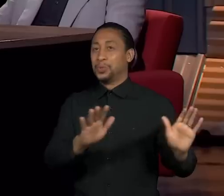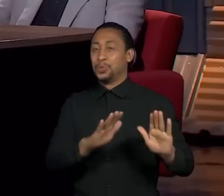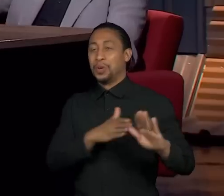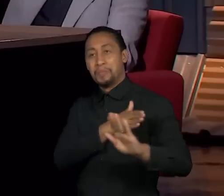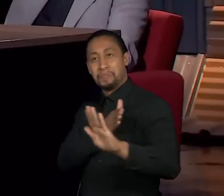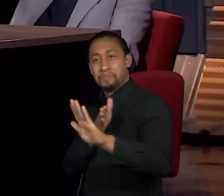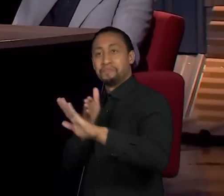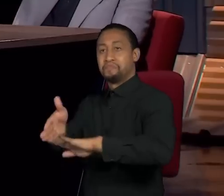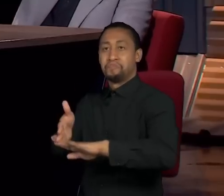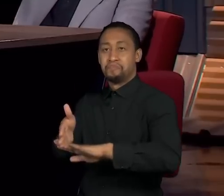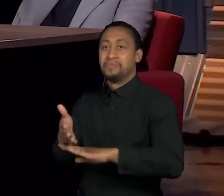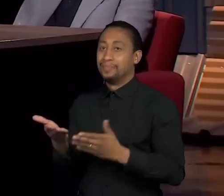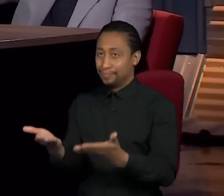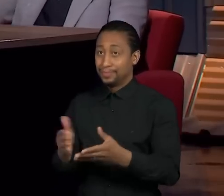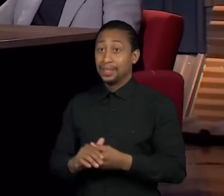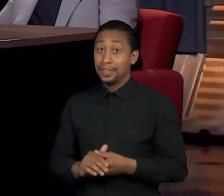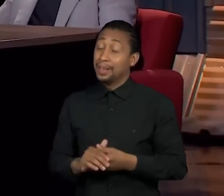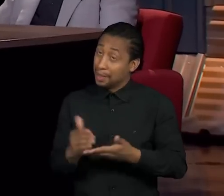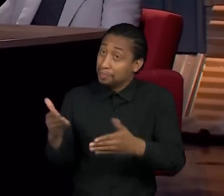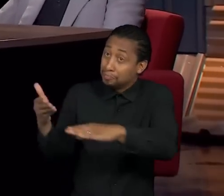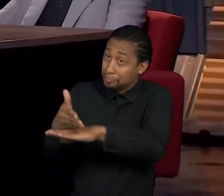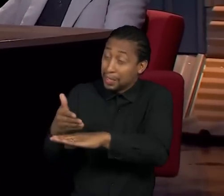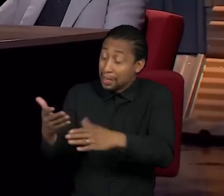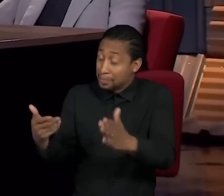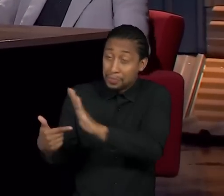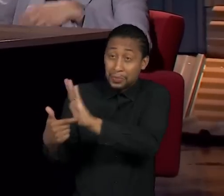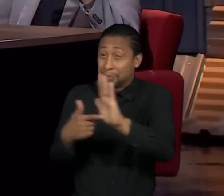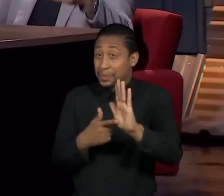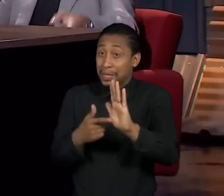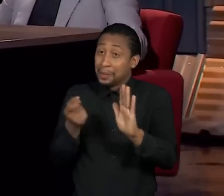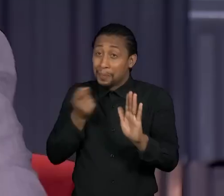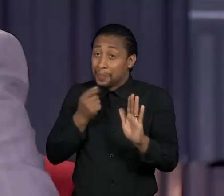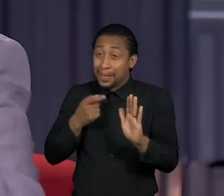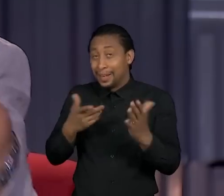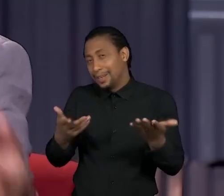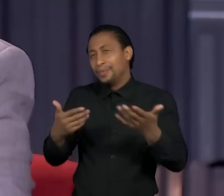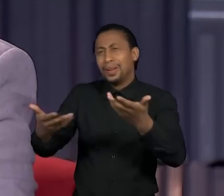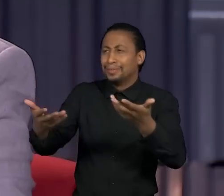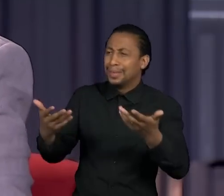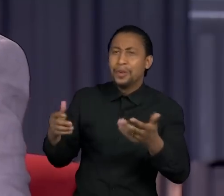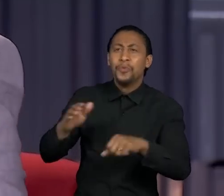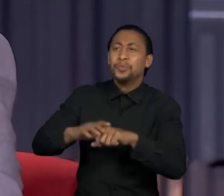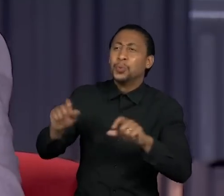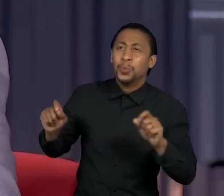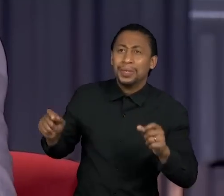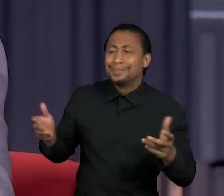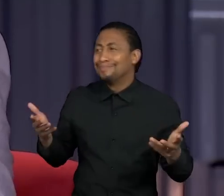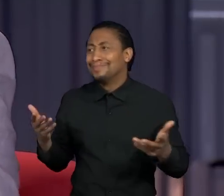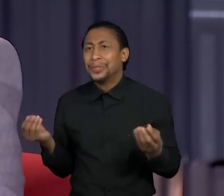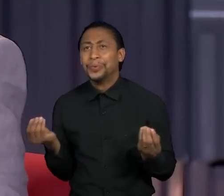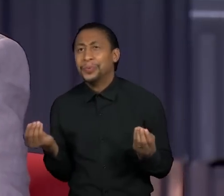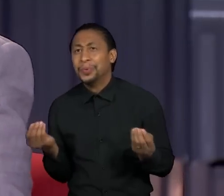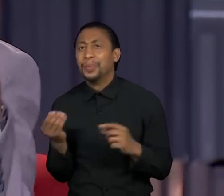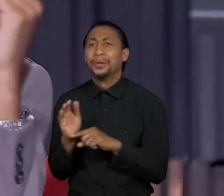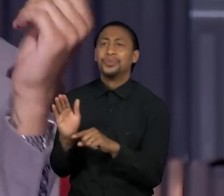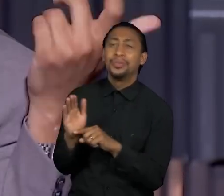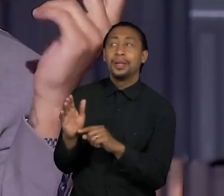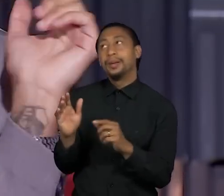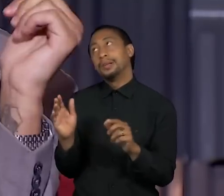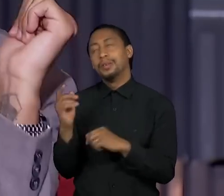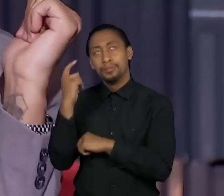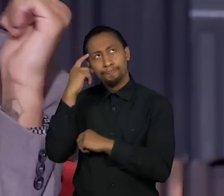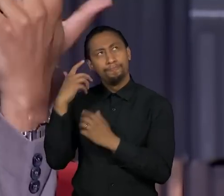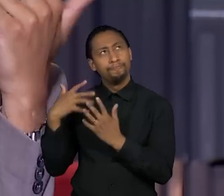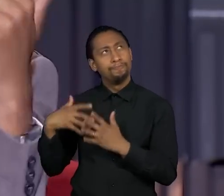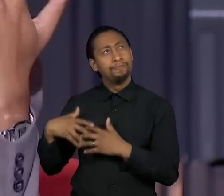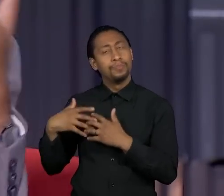sistema. E eu entrei lá com toda essa questão da síndrome do impostor, né? Do tipo, poxa, o que é que eu vou fazer lá? O que é que eu Imagina. vou contribuir? Só que aí eu parei e